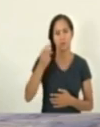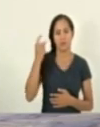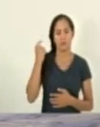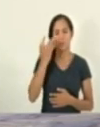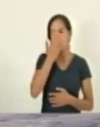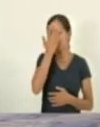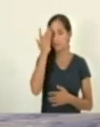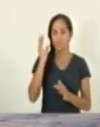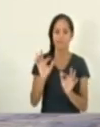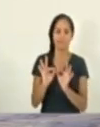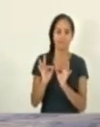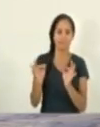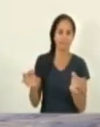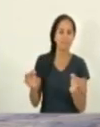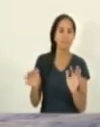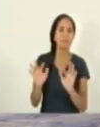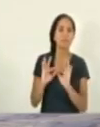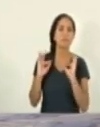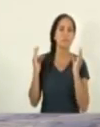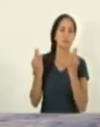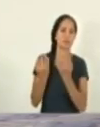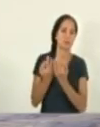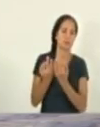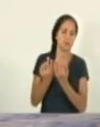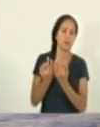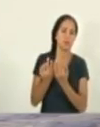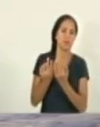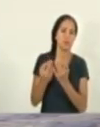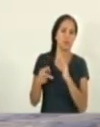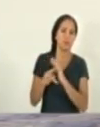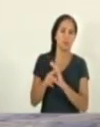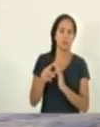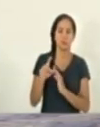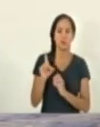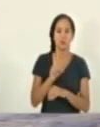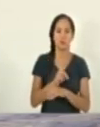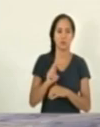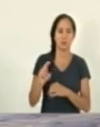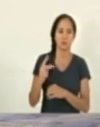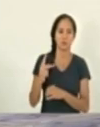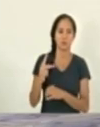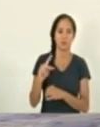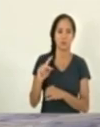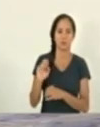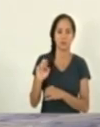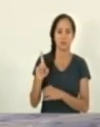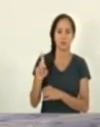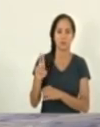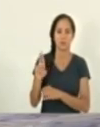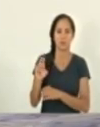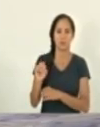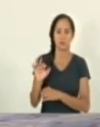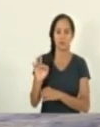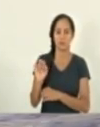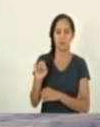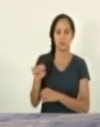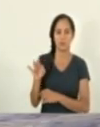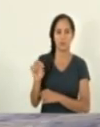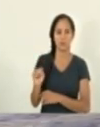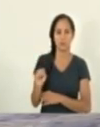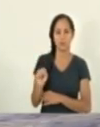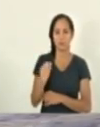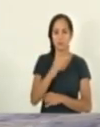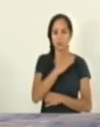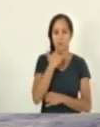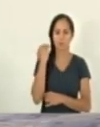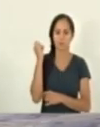simples, da família lá do Hospital Dr. Pedro Fontes. Morreu essa madrugada dentro de casa e eu abraço